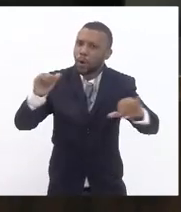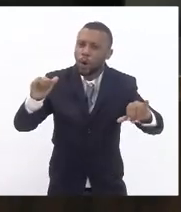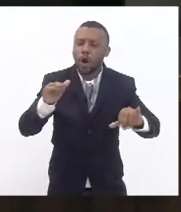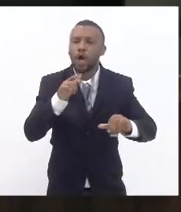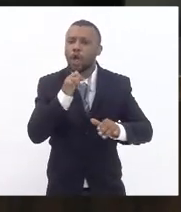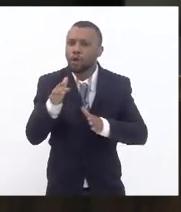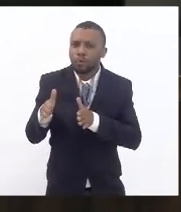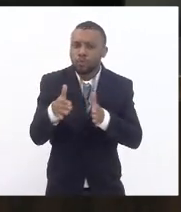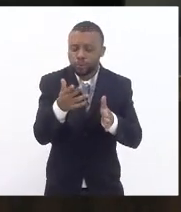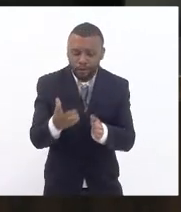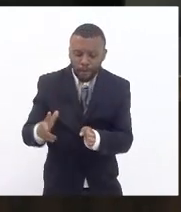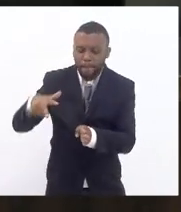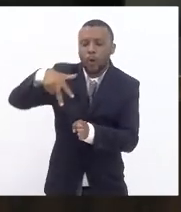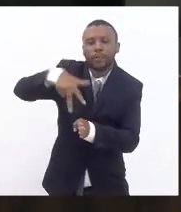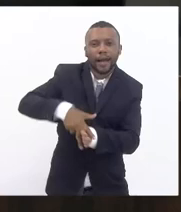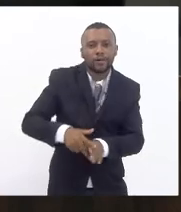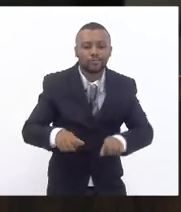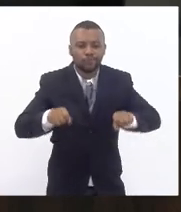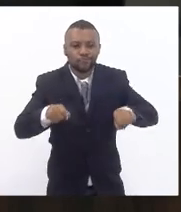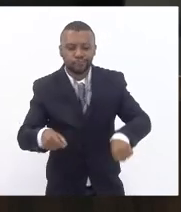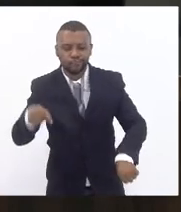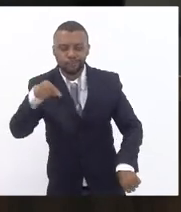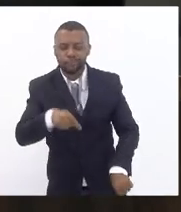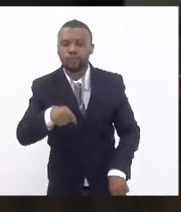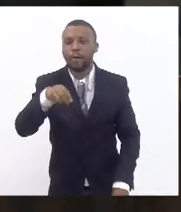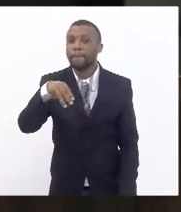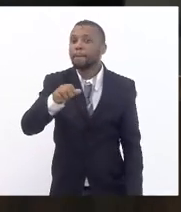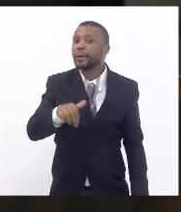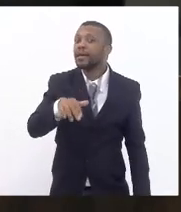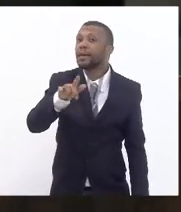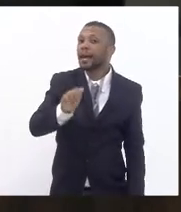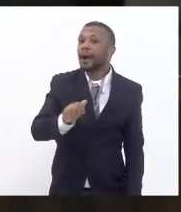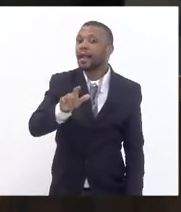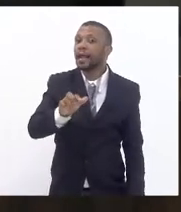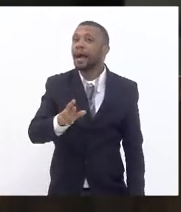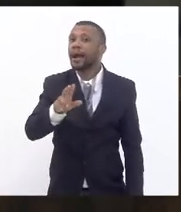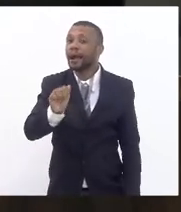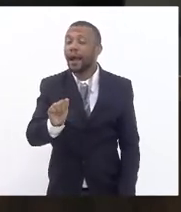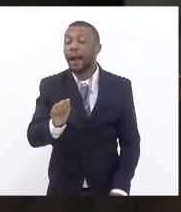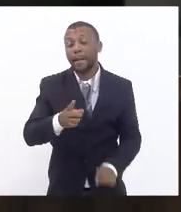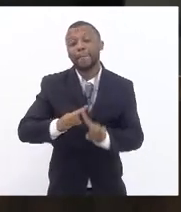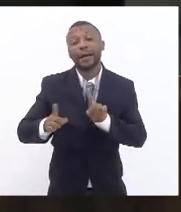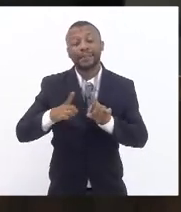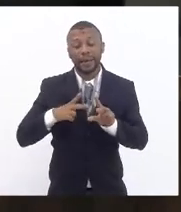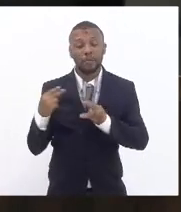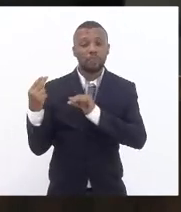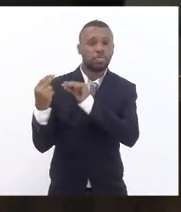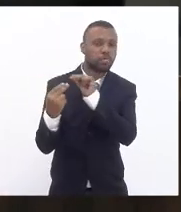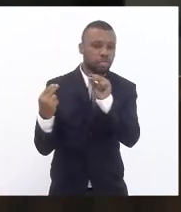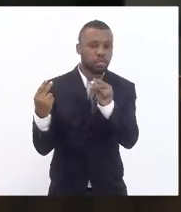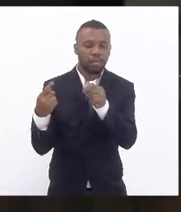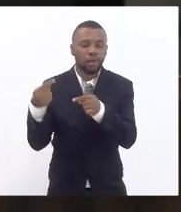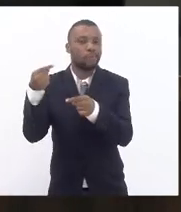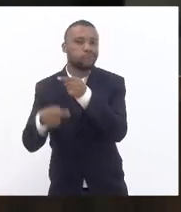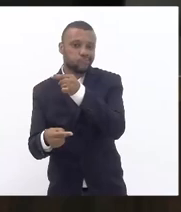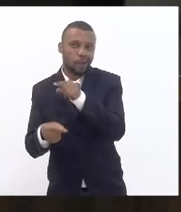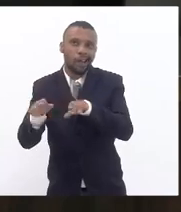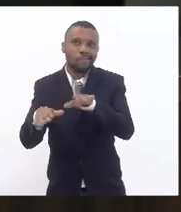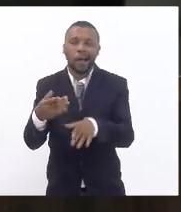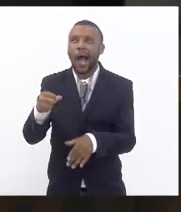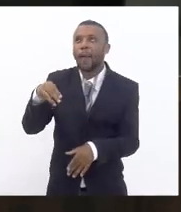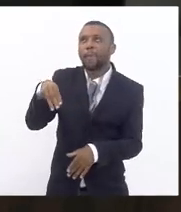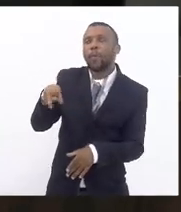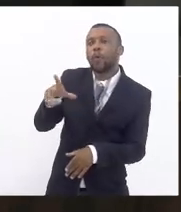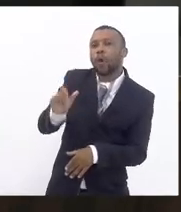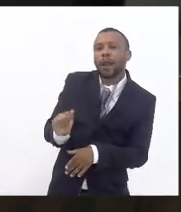montado no Mangalarga Machador. A controvérsia diz que ele estava numa mula. Então, como a gente não sabe, a gente abraça a todos e